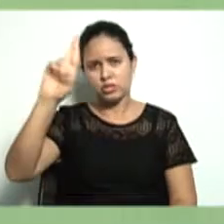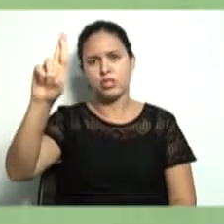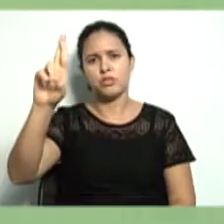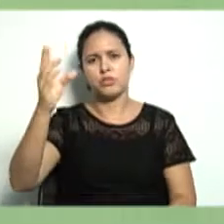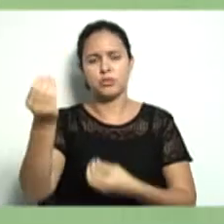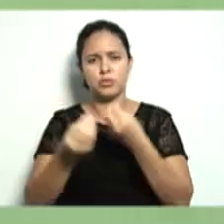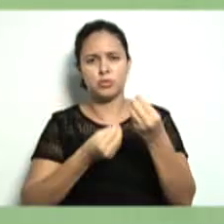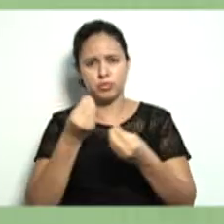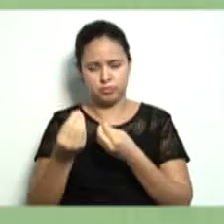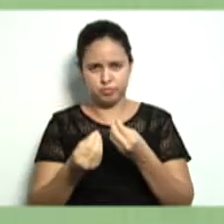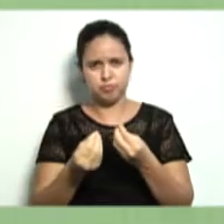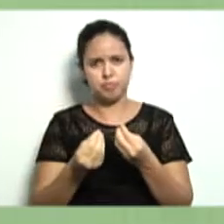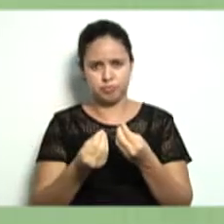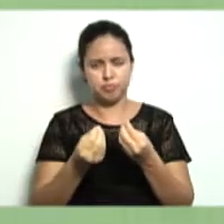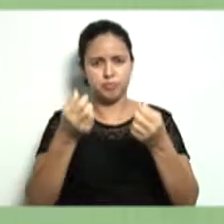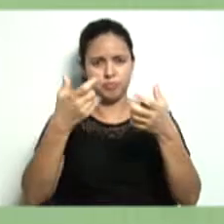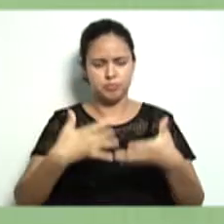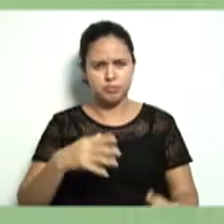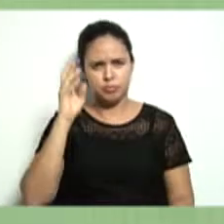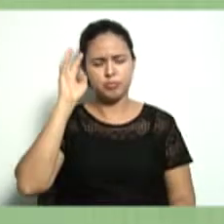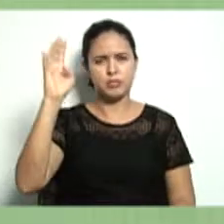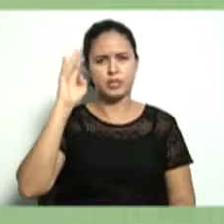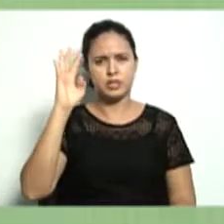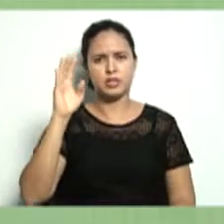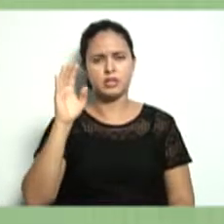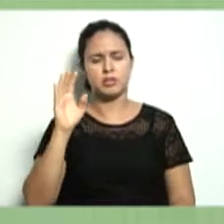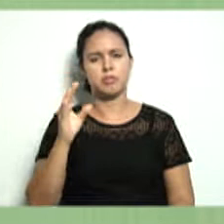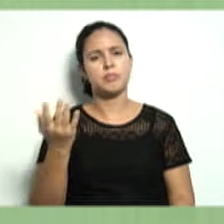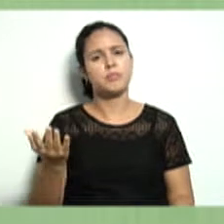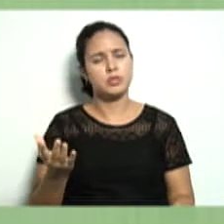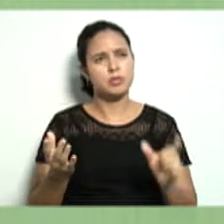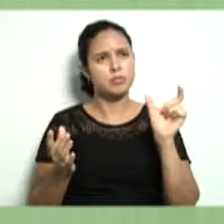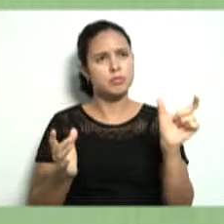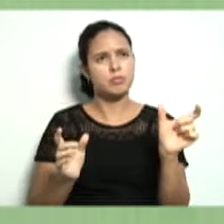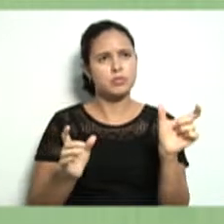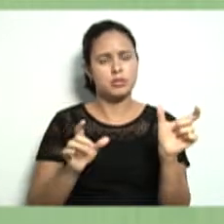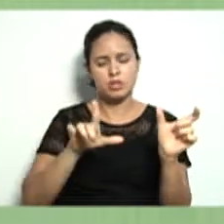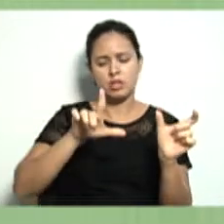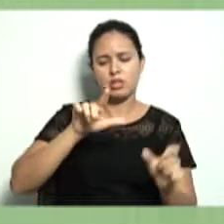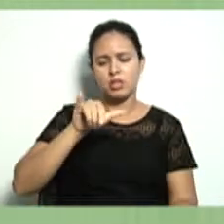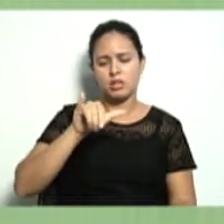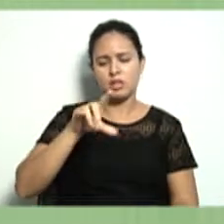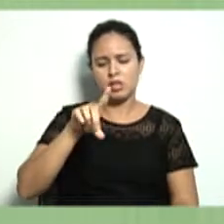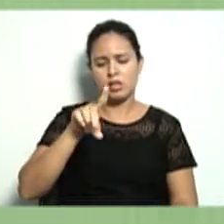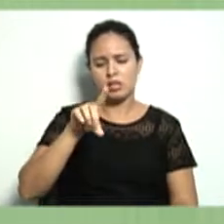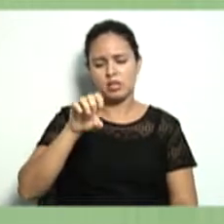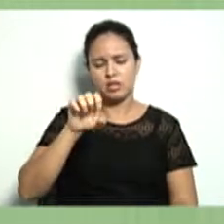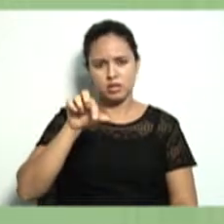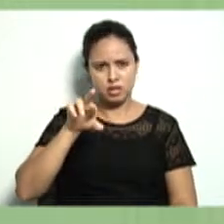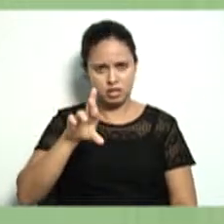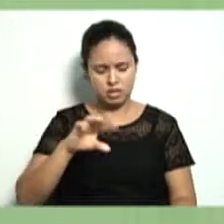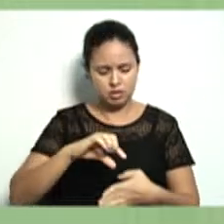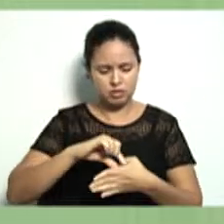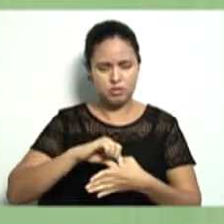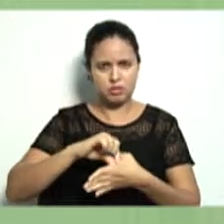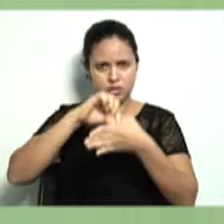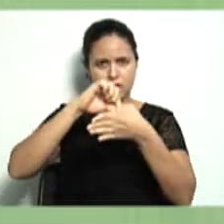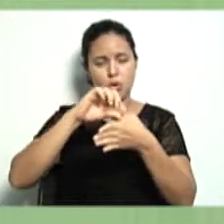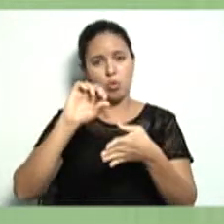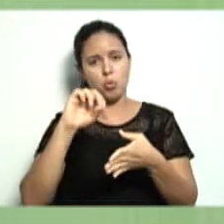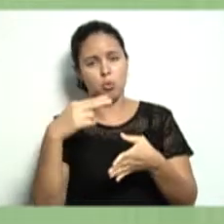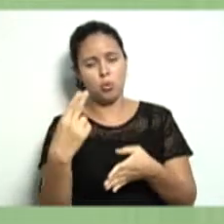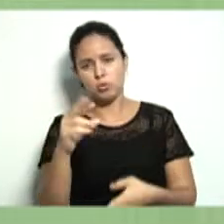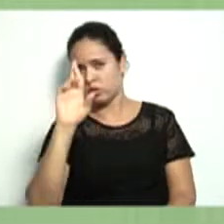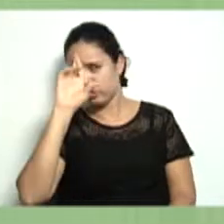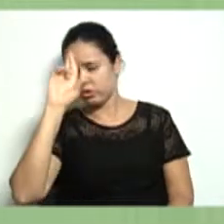Vamos pensar aí um pouquinho, líder ou chefe, qual é o melhor? Qual é o ideal para